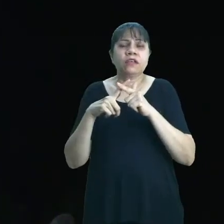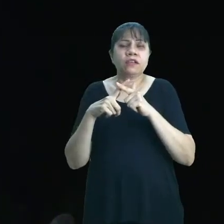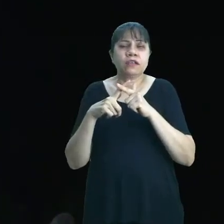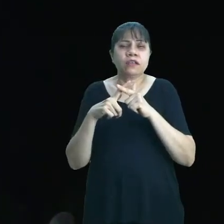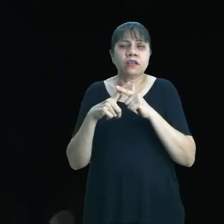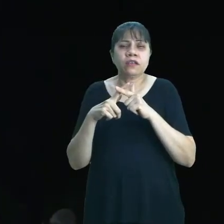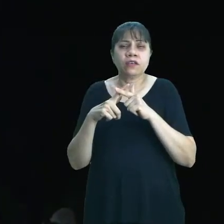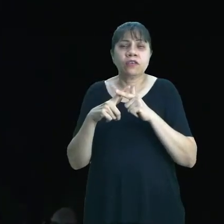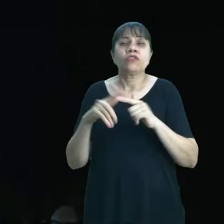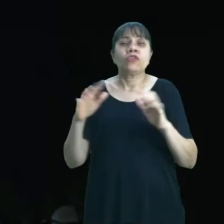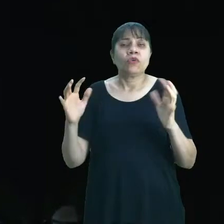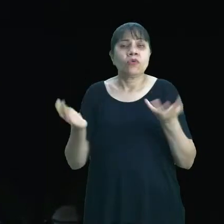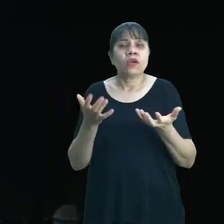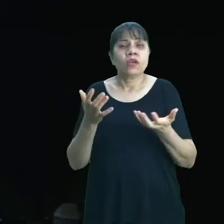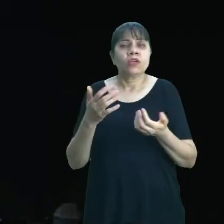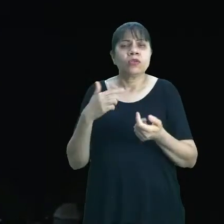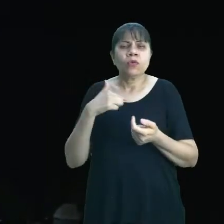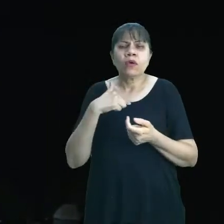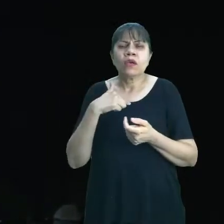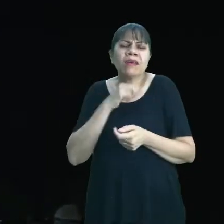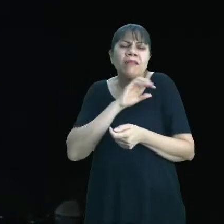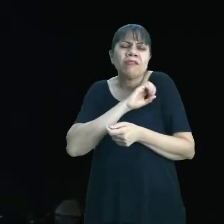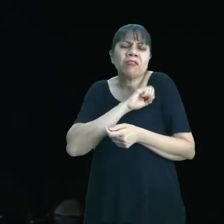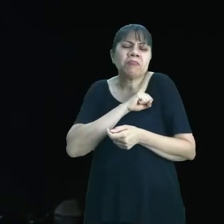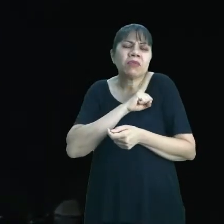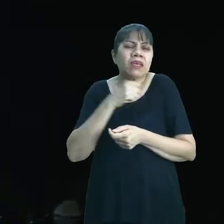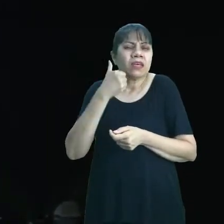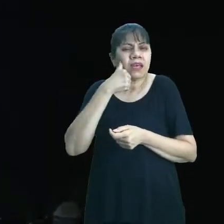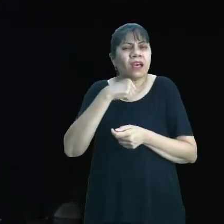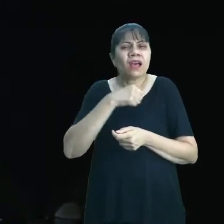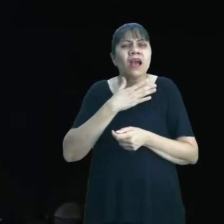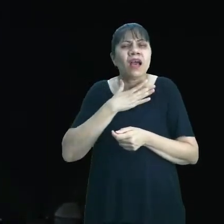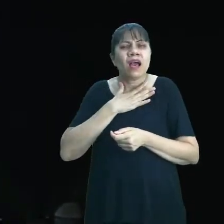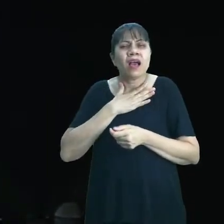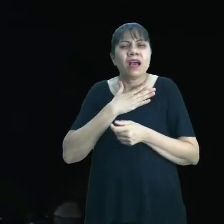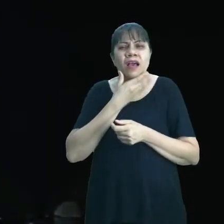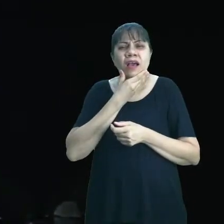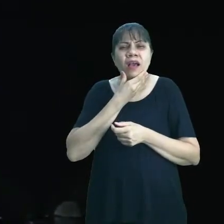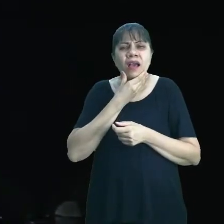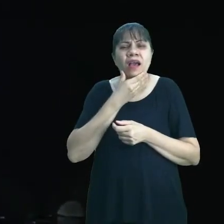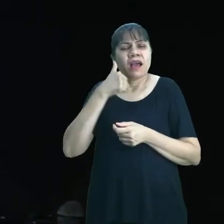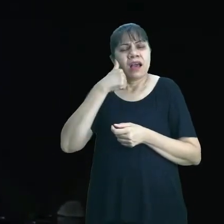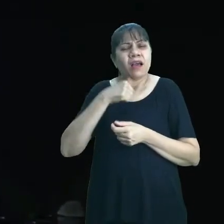Nós começamos a namorar em 15 de novembro de 1998.